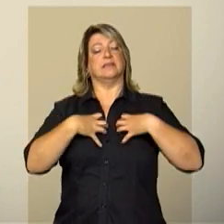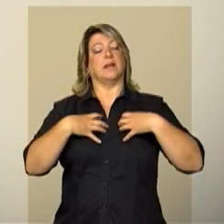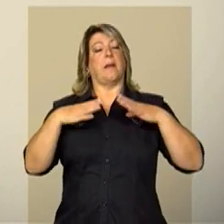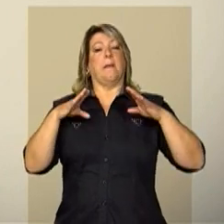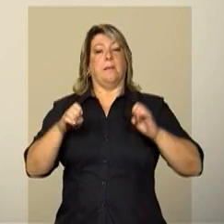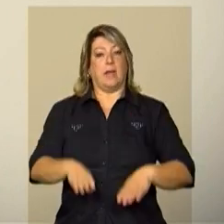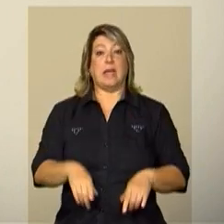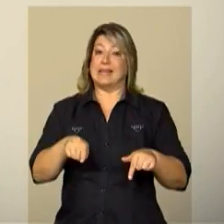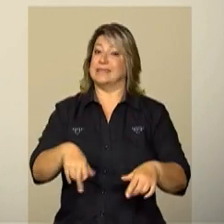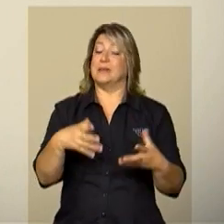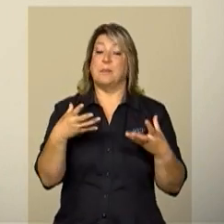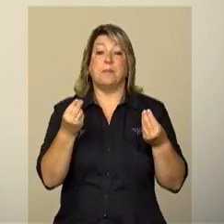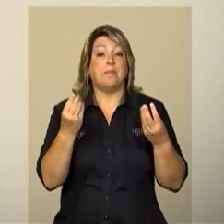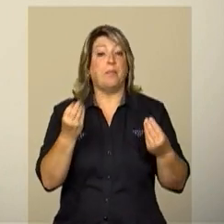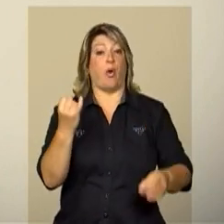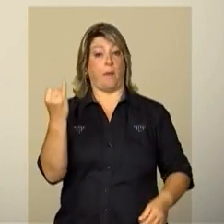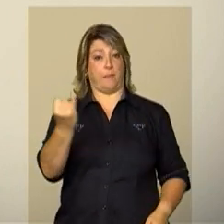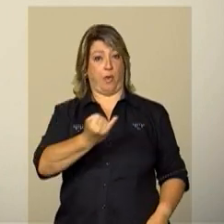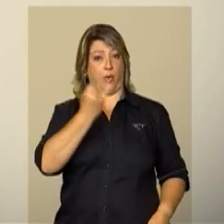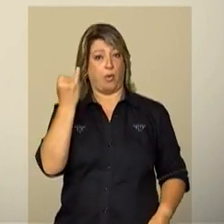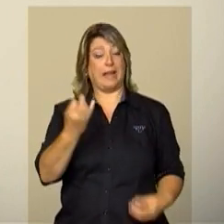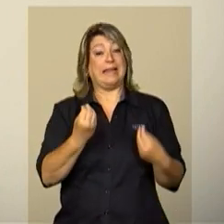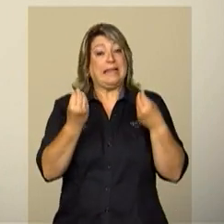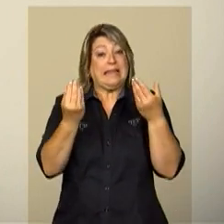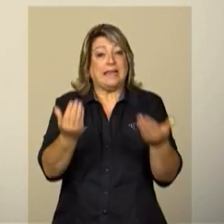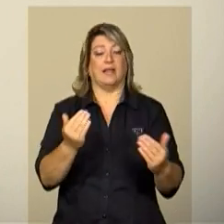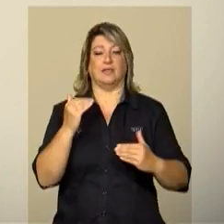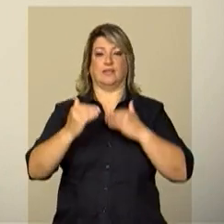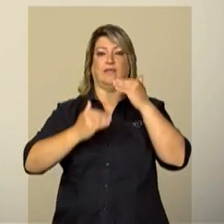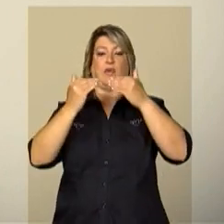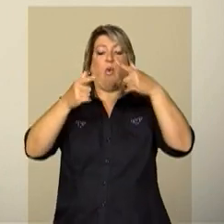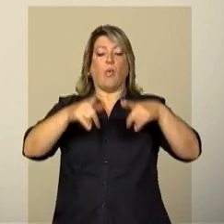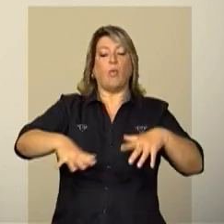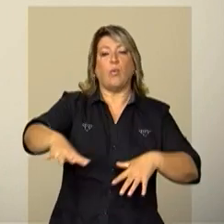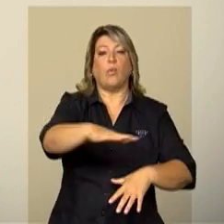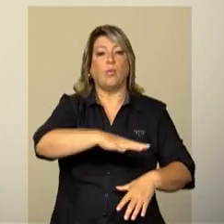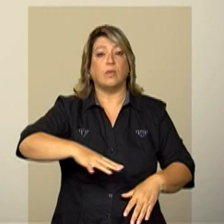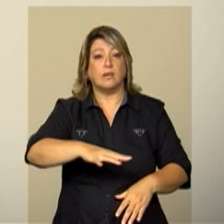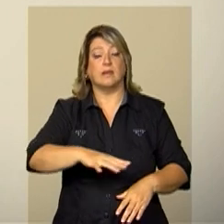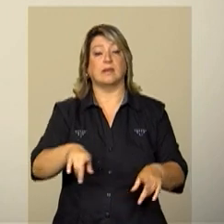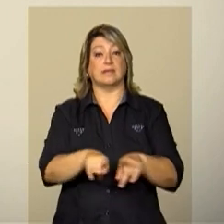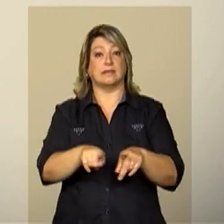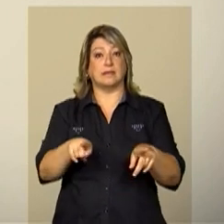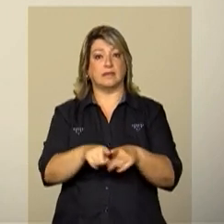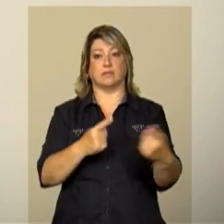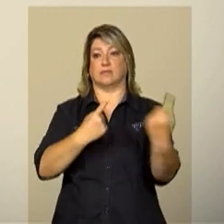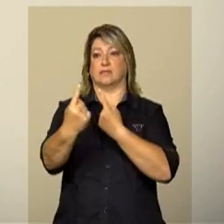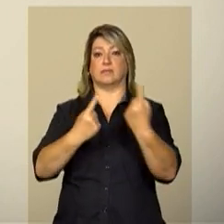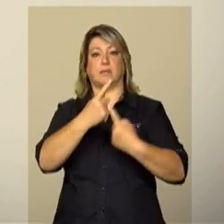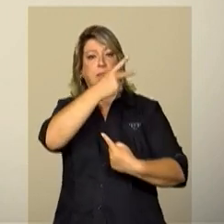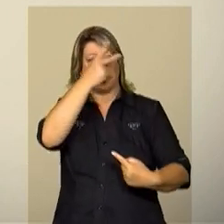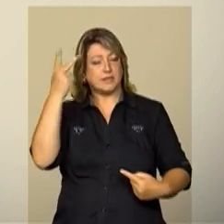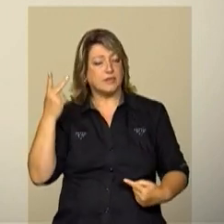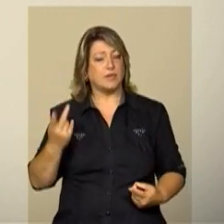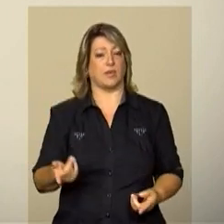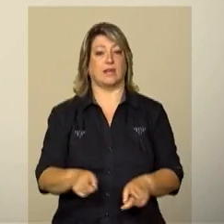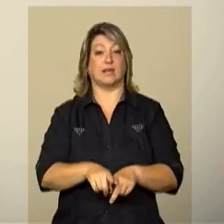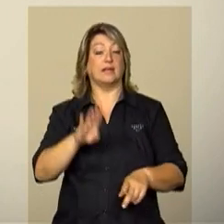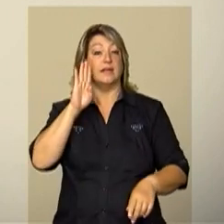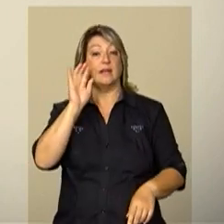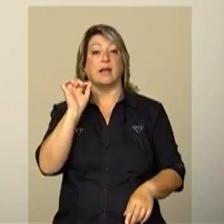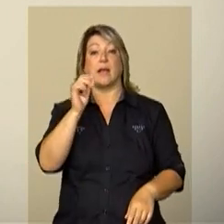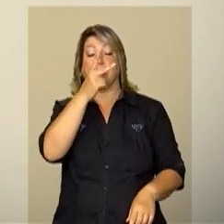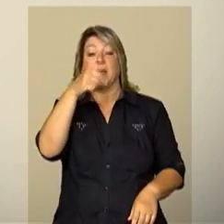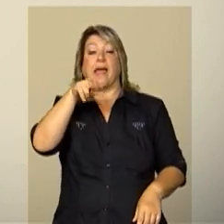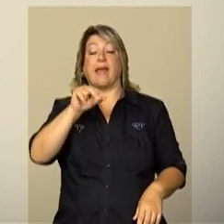fora isso é muito importante para garantir o desenvolvimento Regional e a mobilidade da população inclusive de